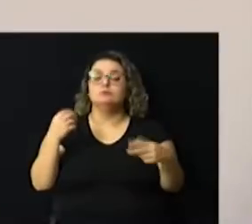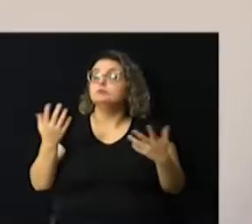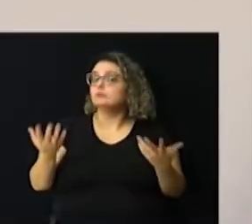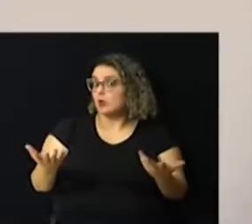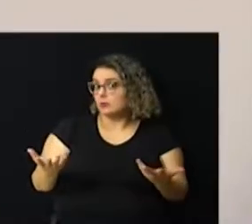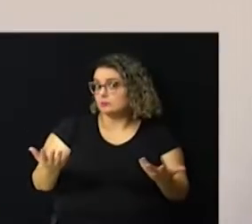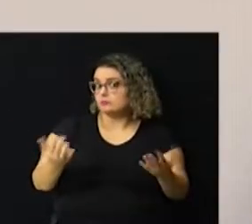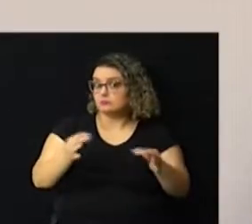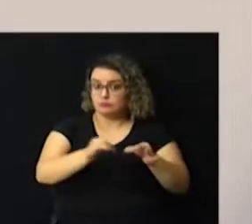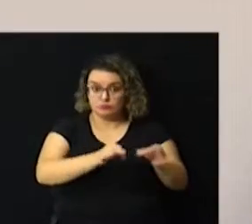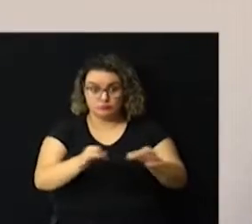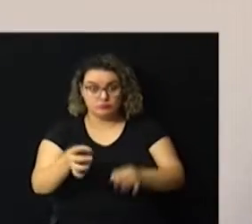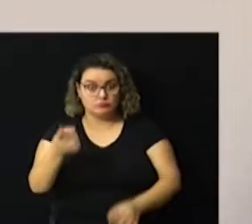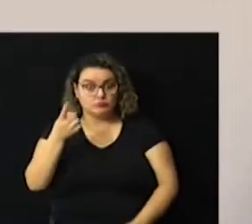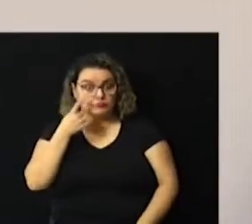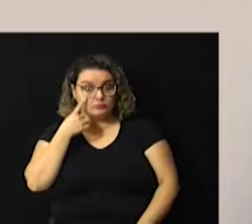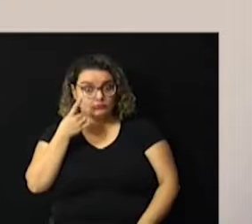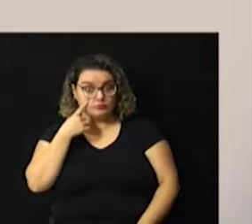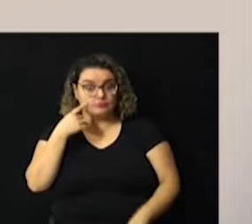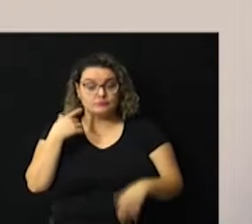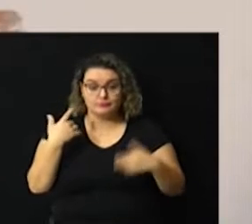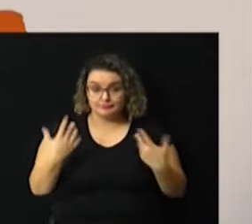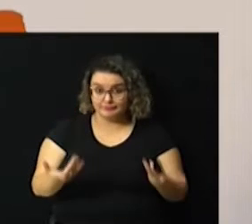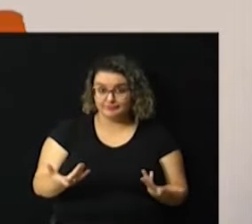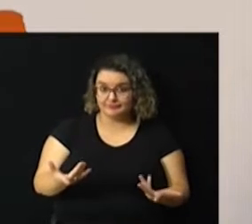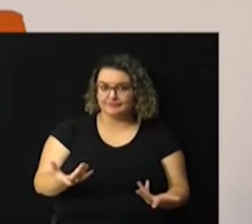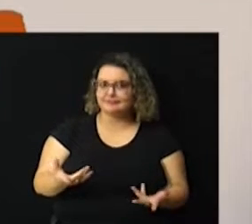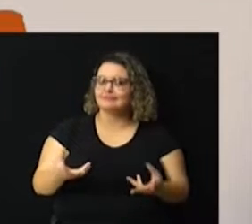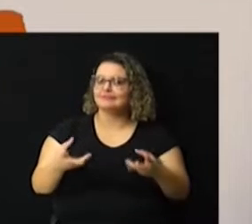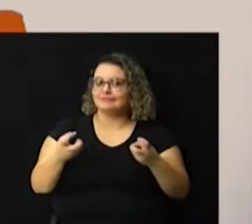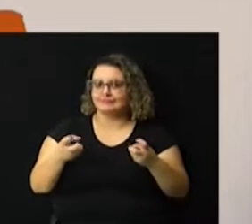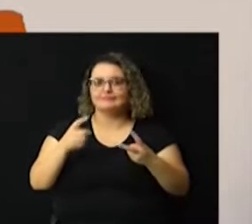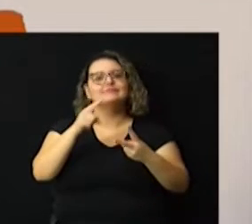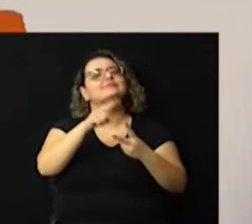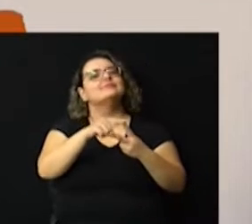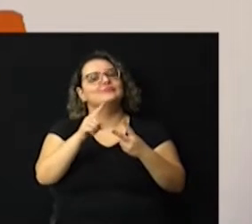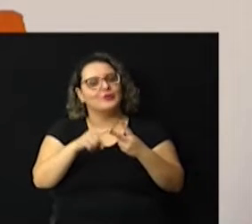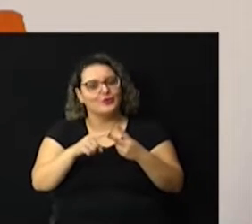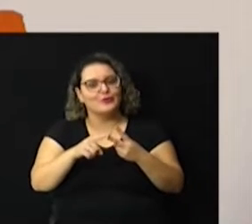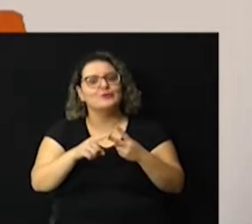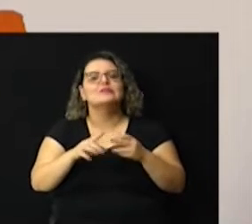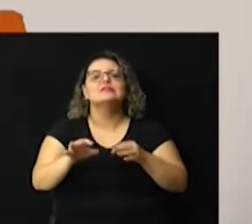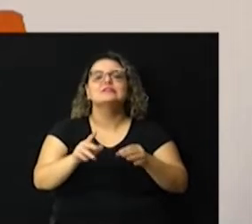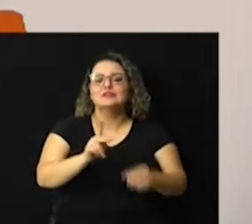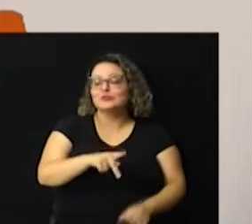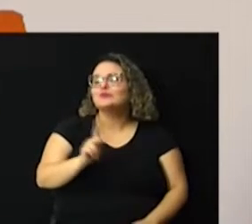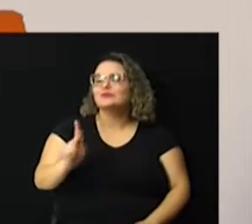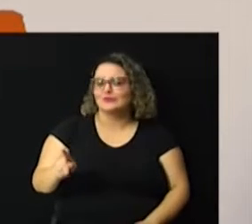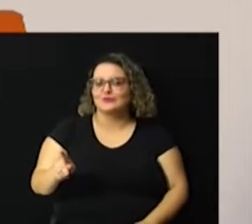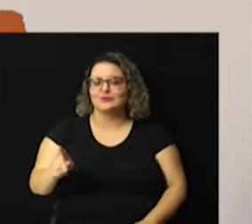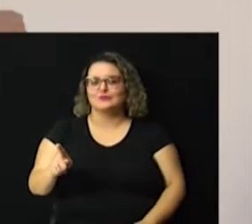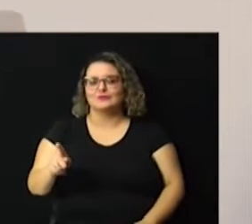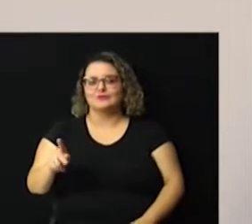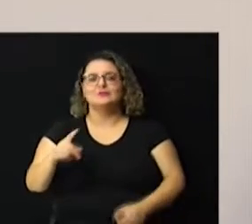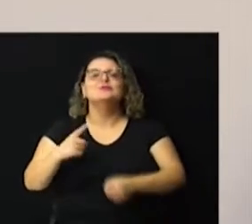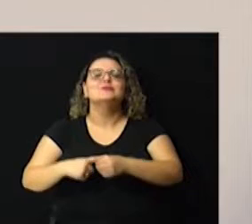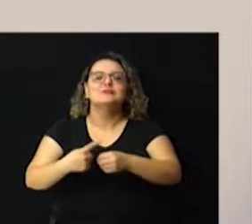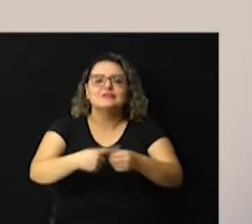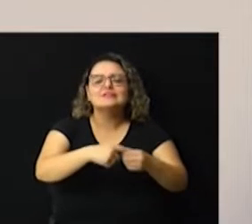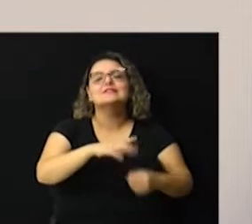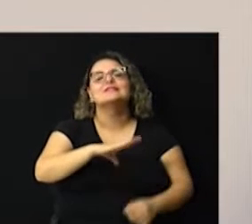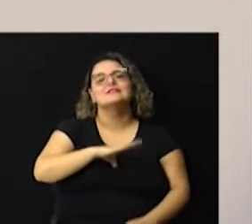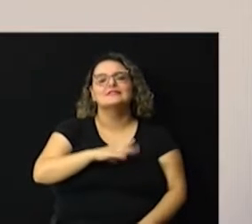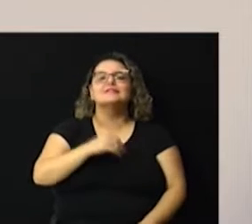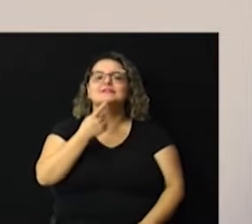Bom, é o quadro de Olho na Educação e olha só que bacana, duas professoras aqui da região metropolitana de